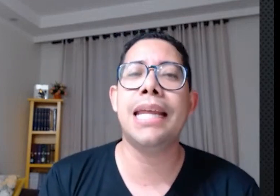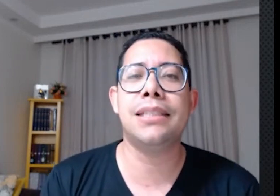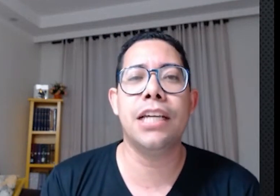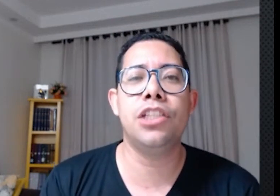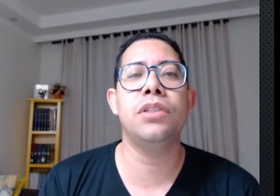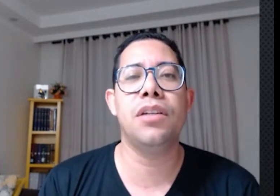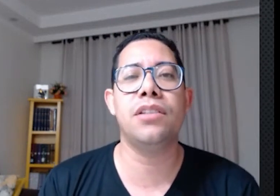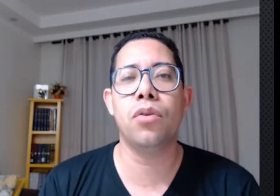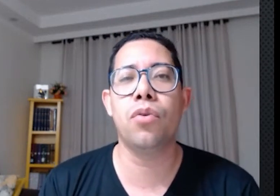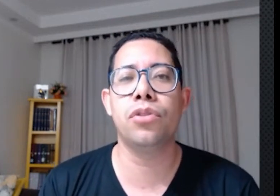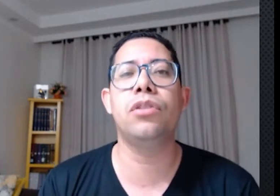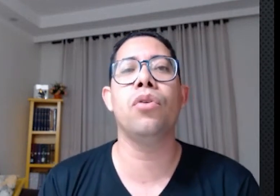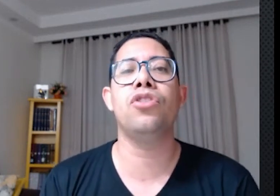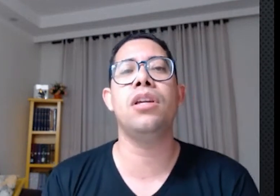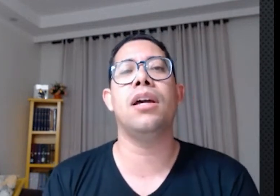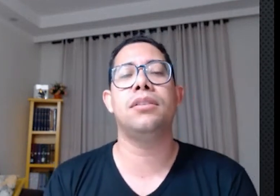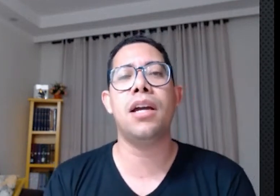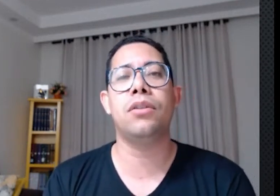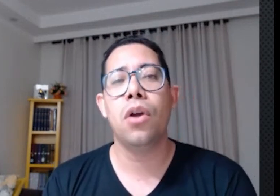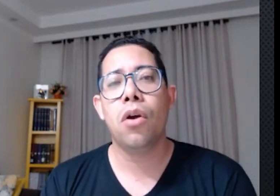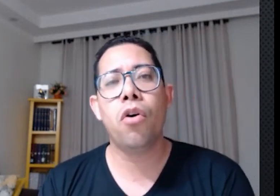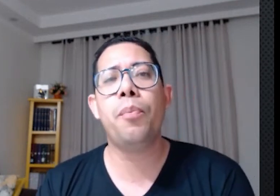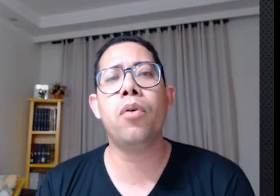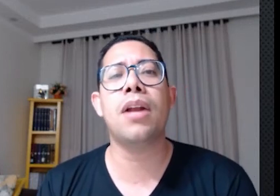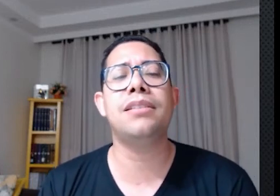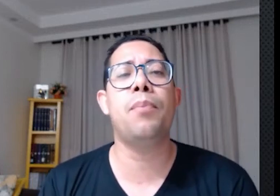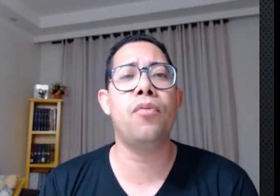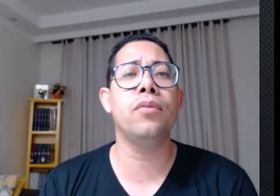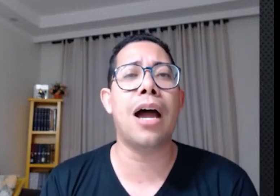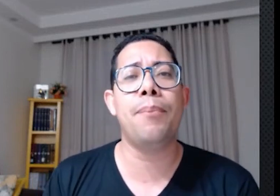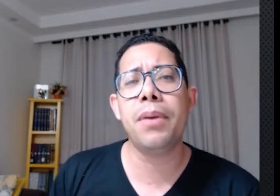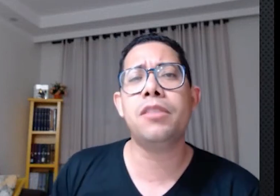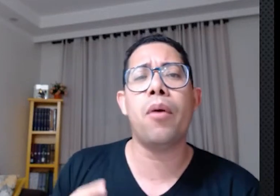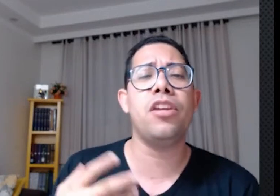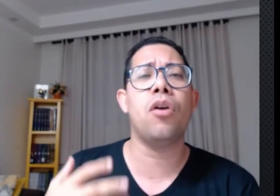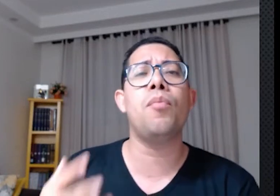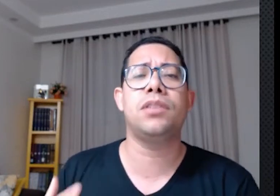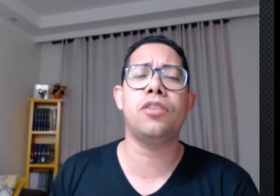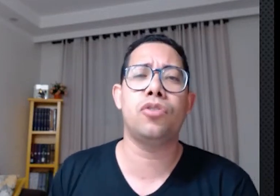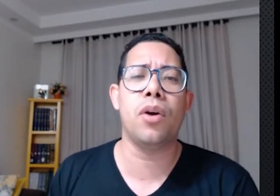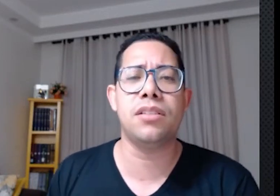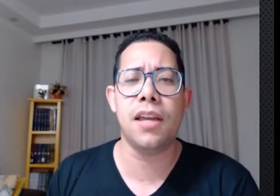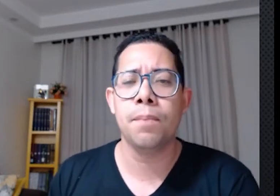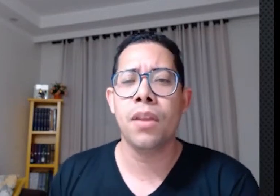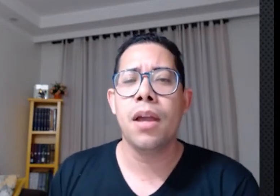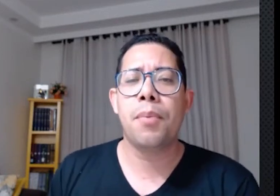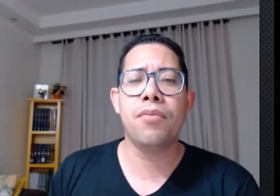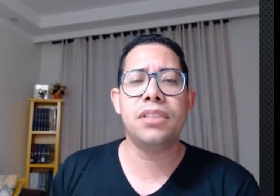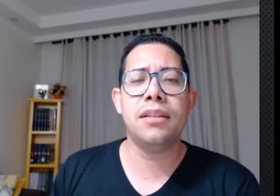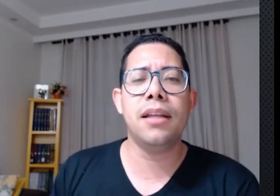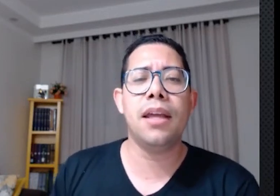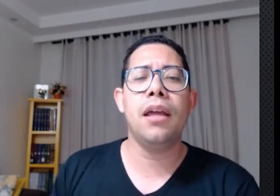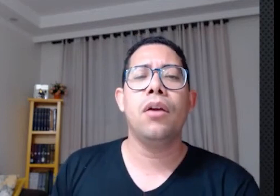É interessante você fazer um curso de teologia, certo? Ou procurar se aprofundar, principalmente em algumas questões aí,